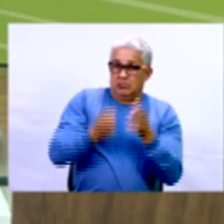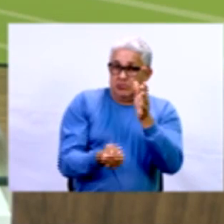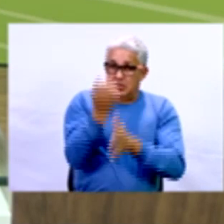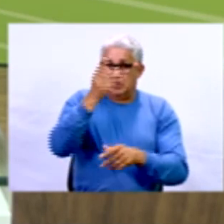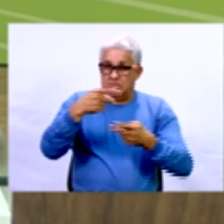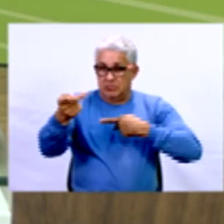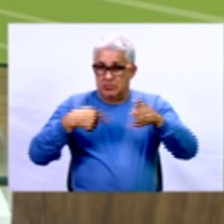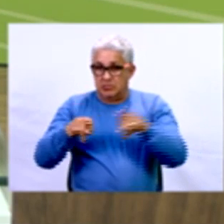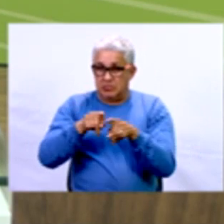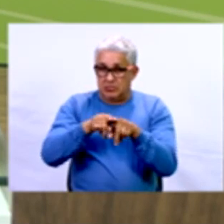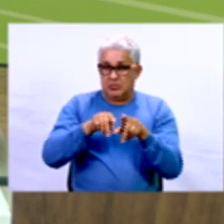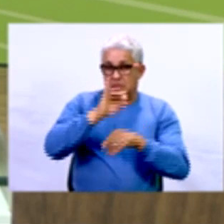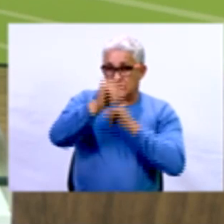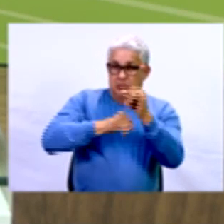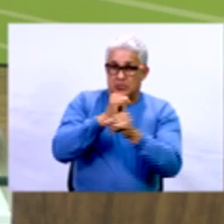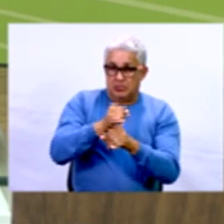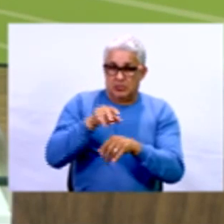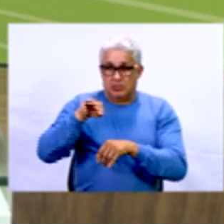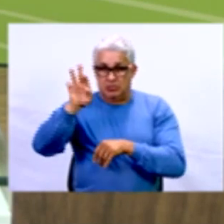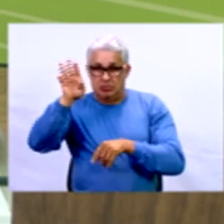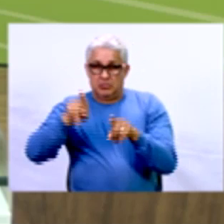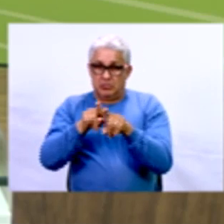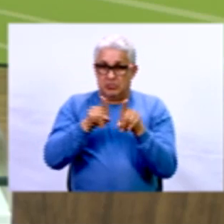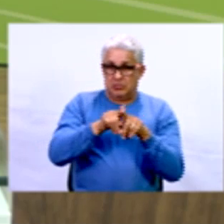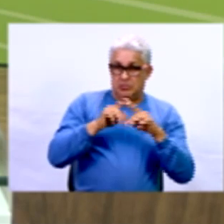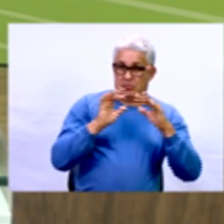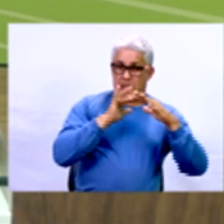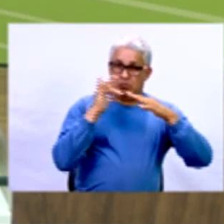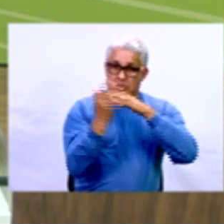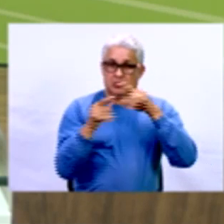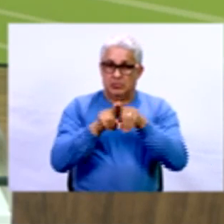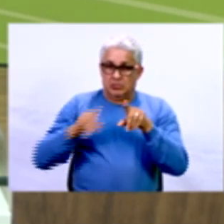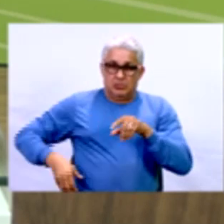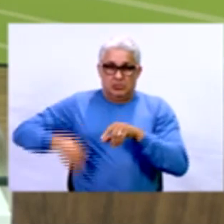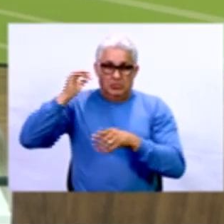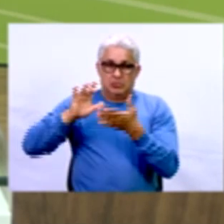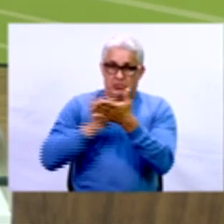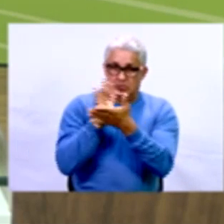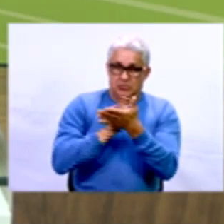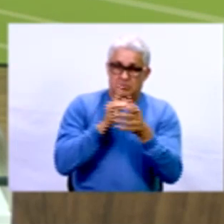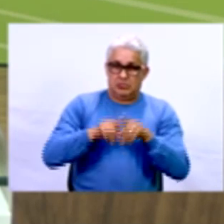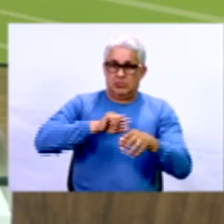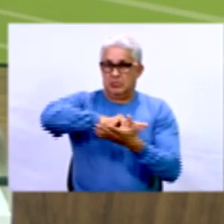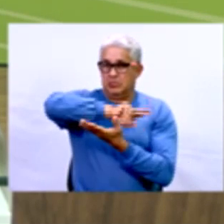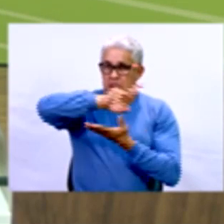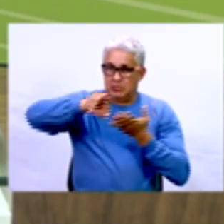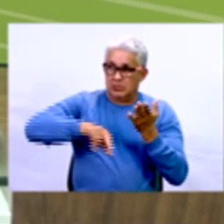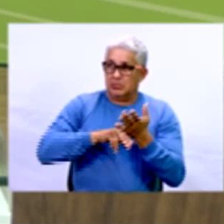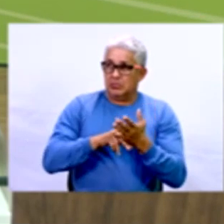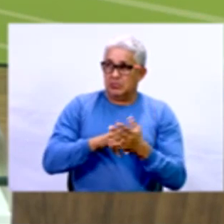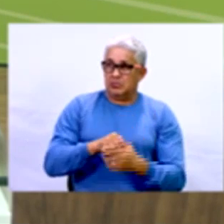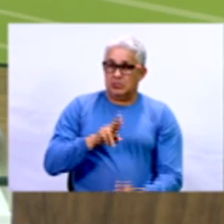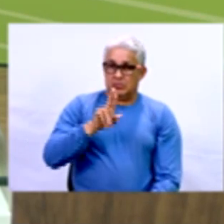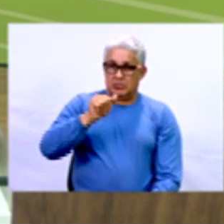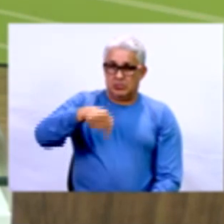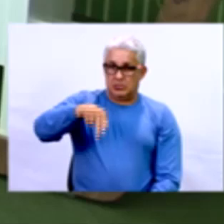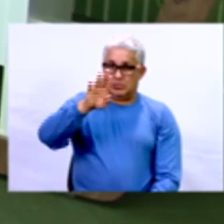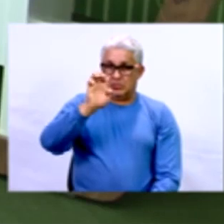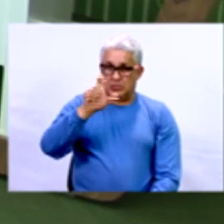portais na internet, redes sociais e aplicativos para celulares, tablets, enfim. Essa é a Raquel de Machadinho do